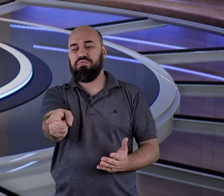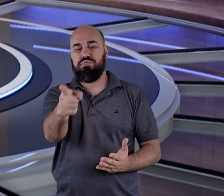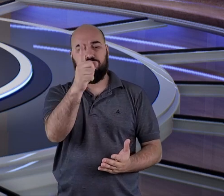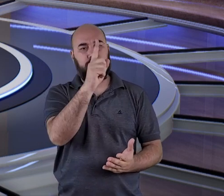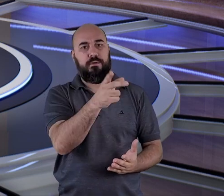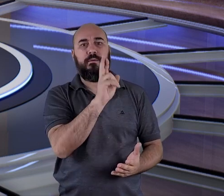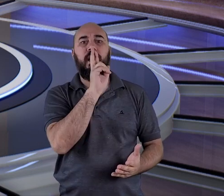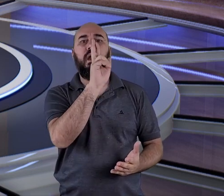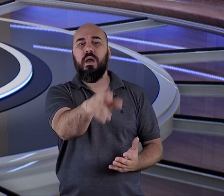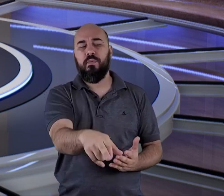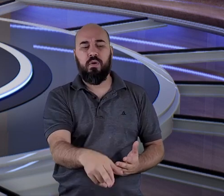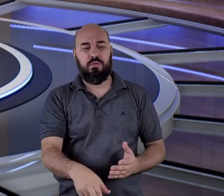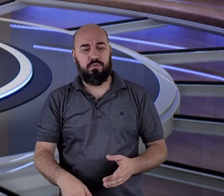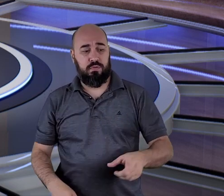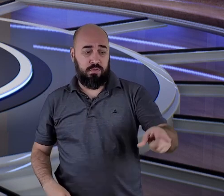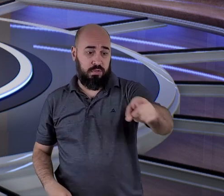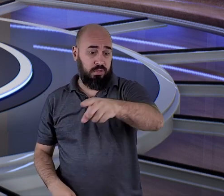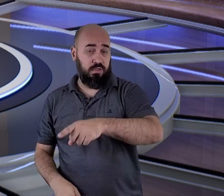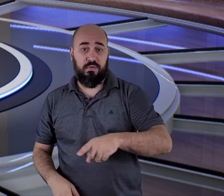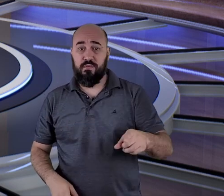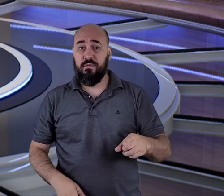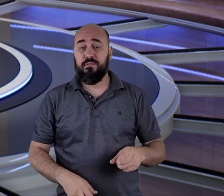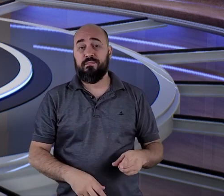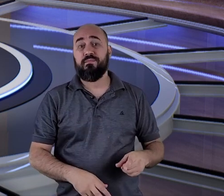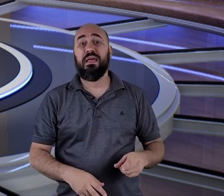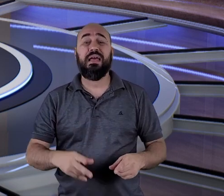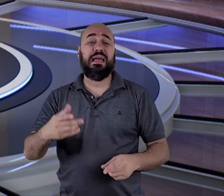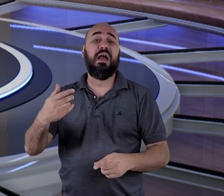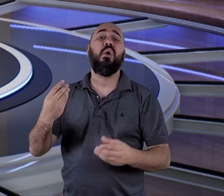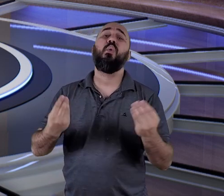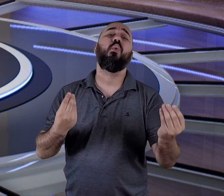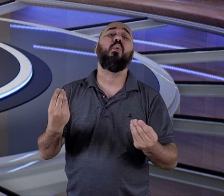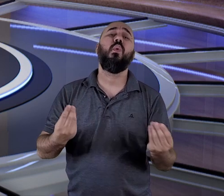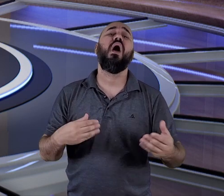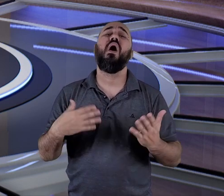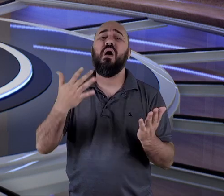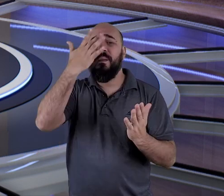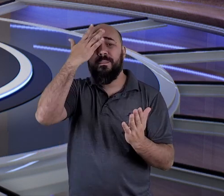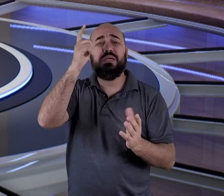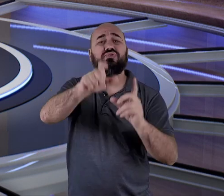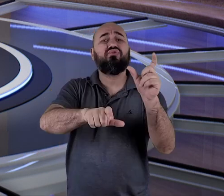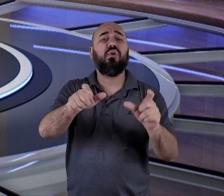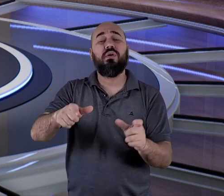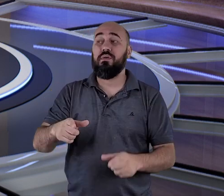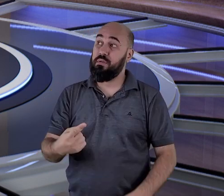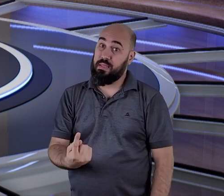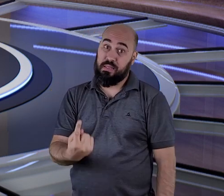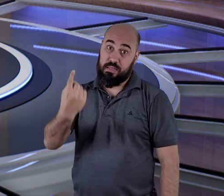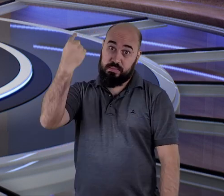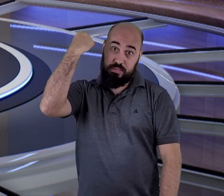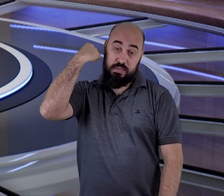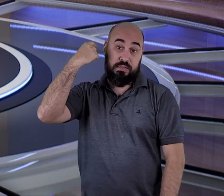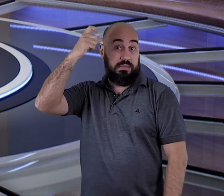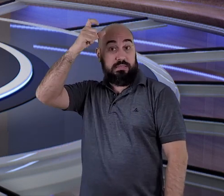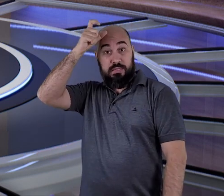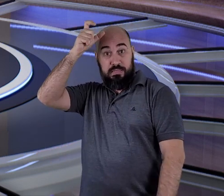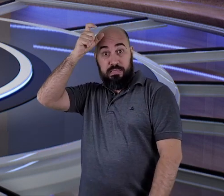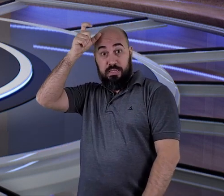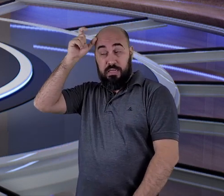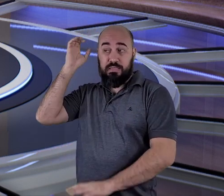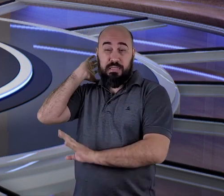os seus anjos em rebelião lá no céu. Depois, tratará sobre a queda de Adão e